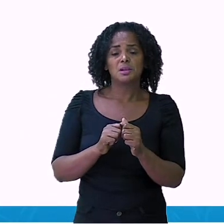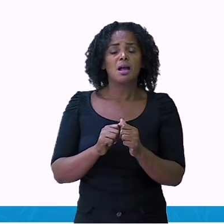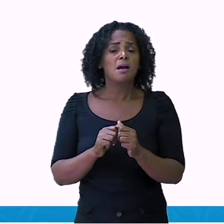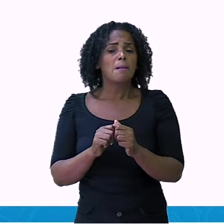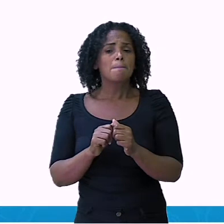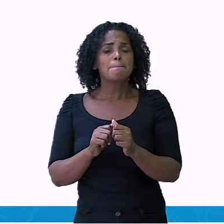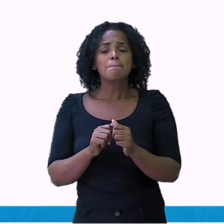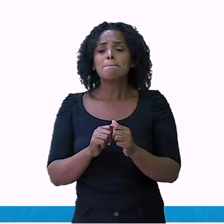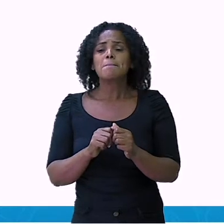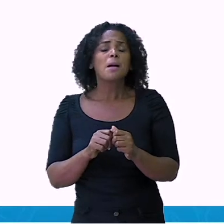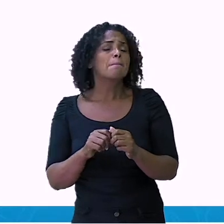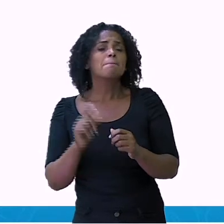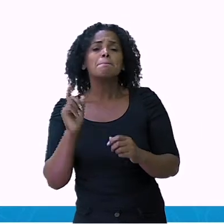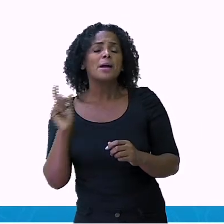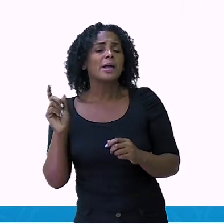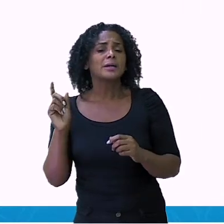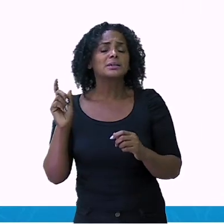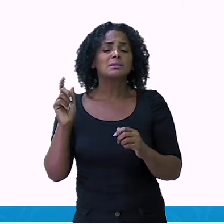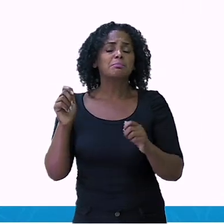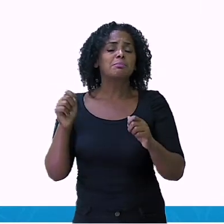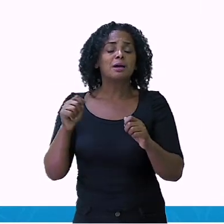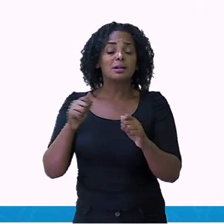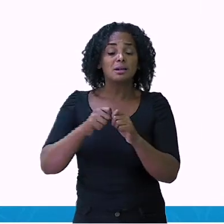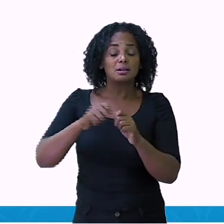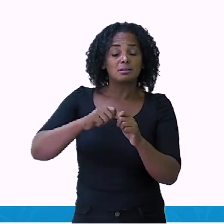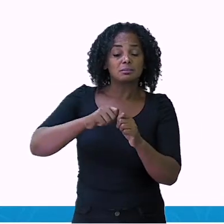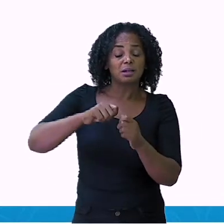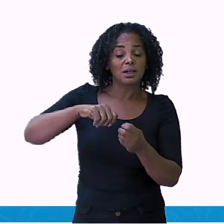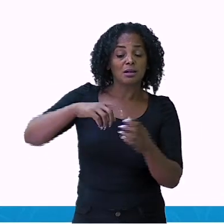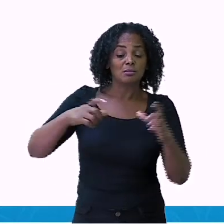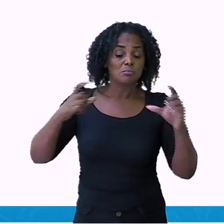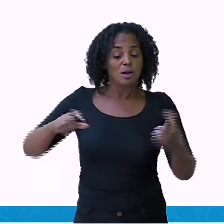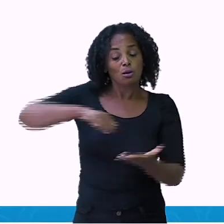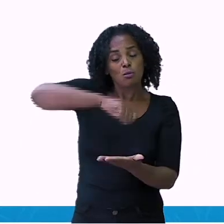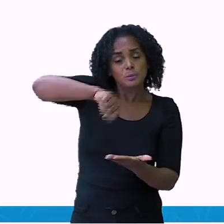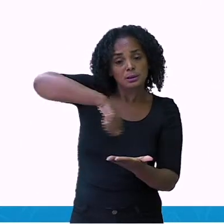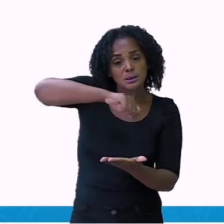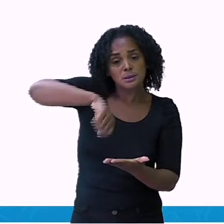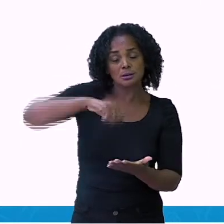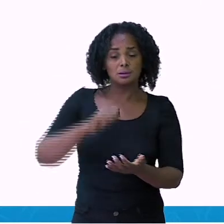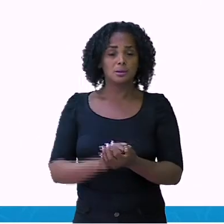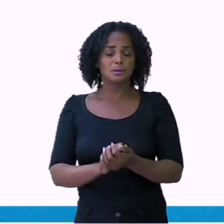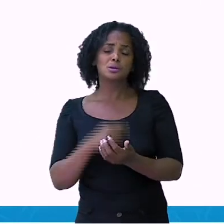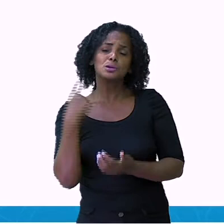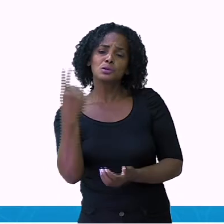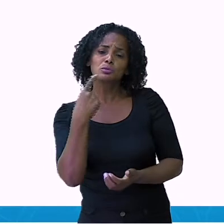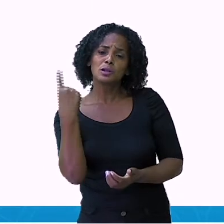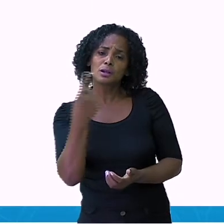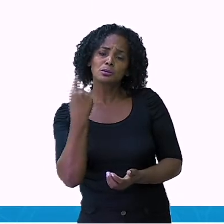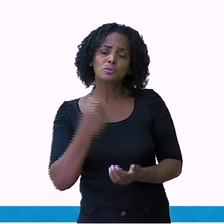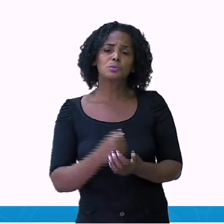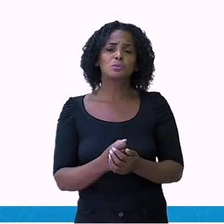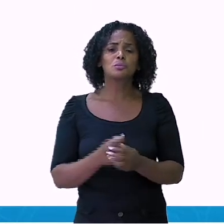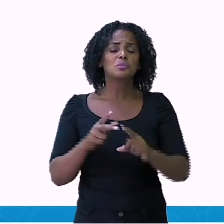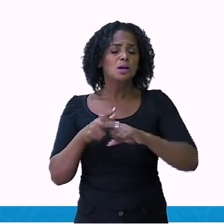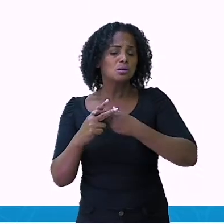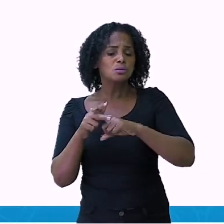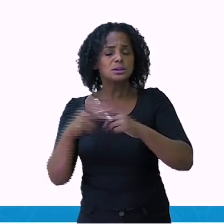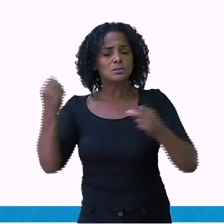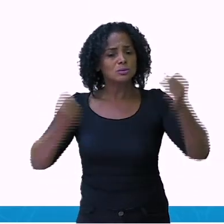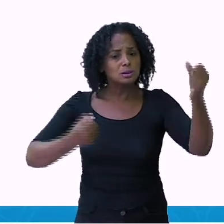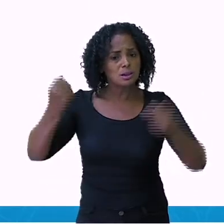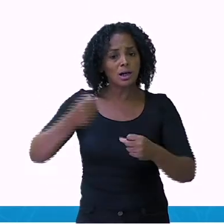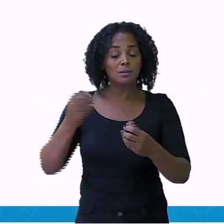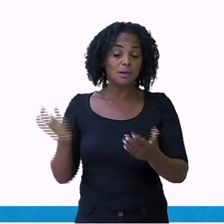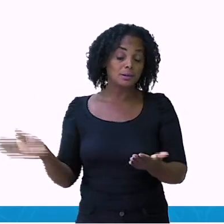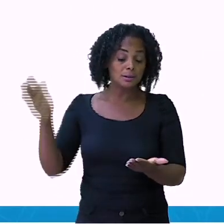né, de utensílios domésticos, tampa de panela ou consertos, liquidificador, consertos de cabas,